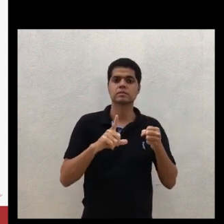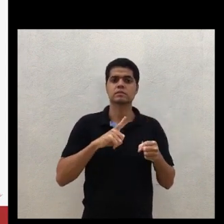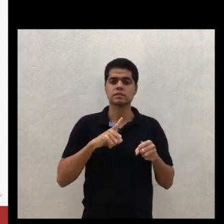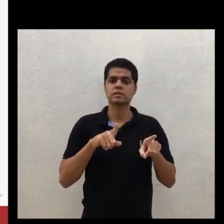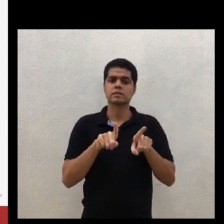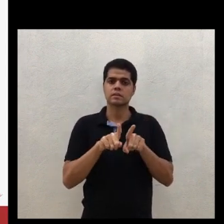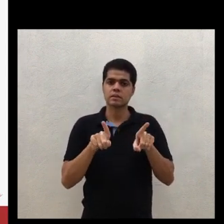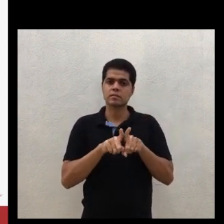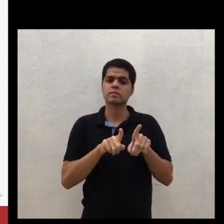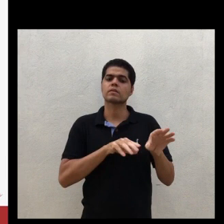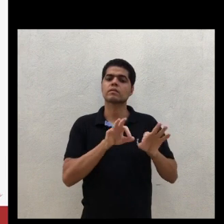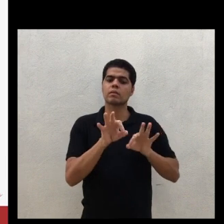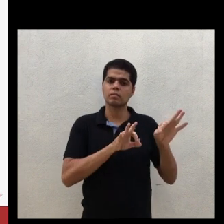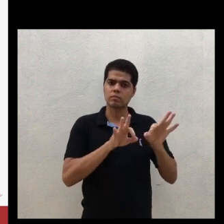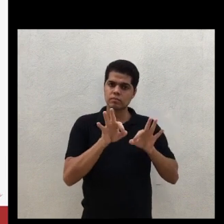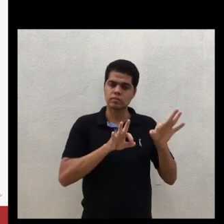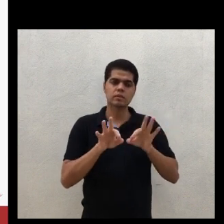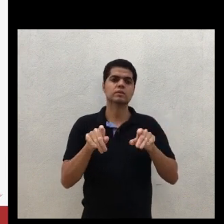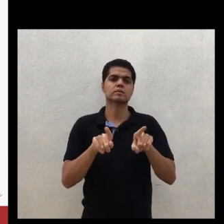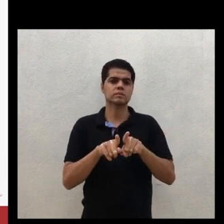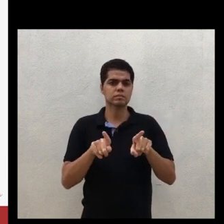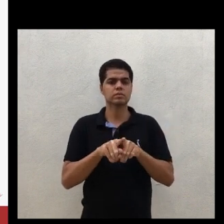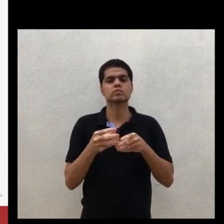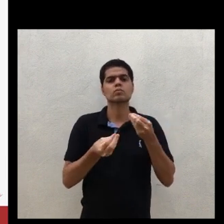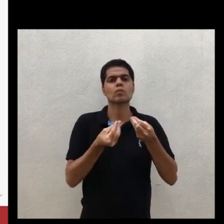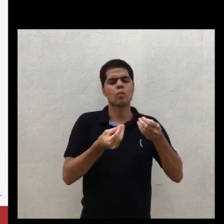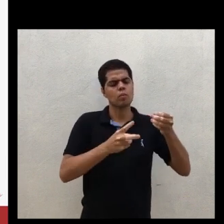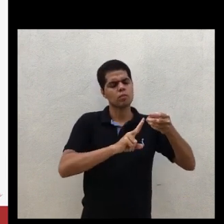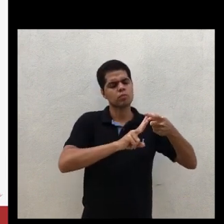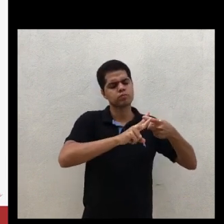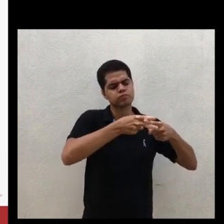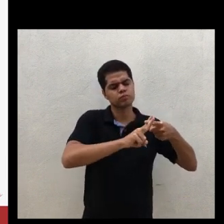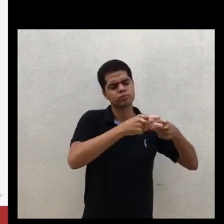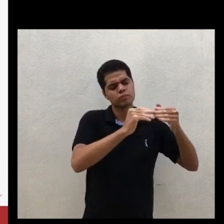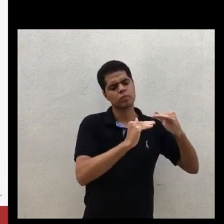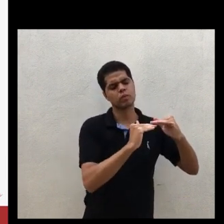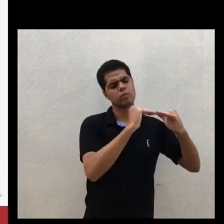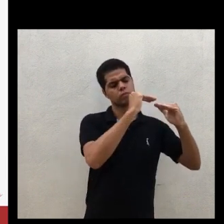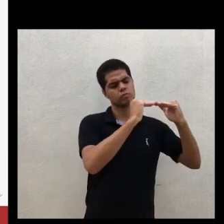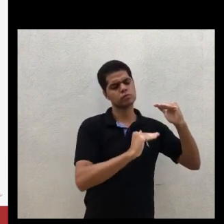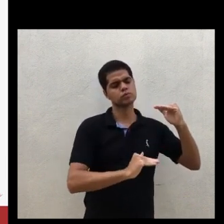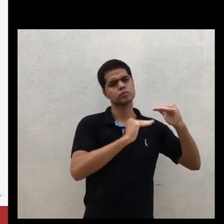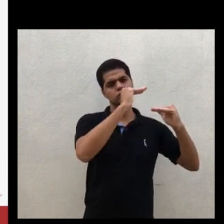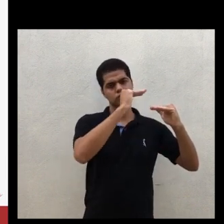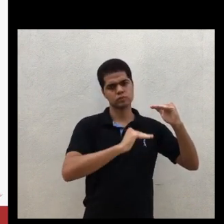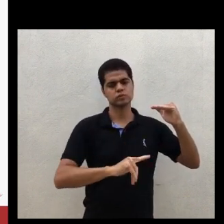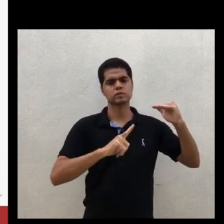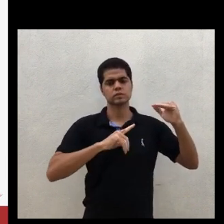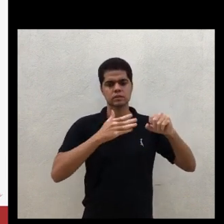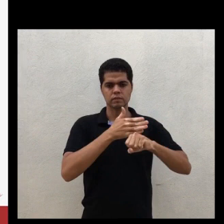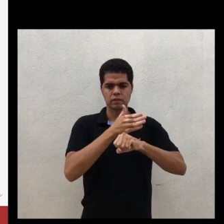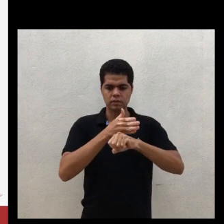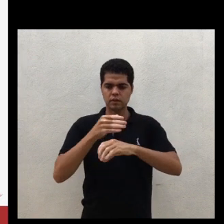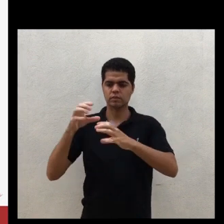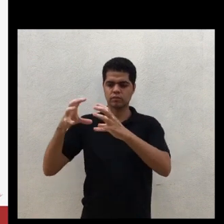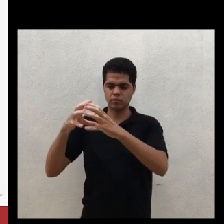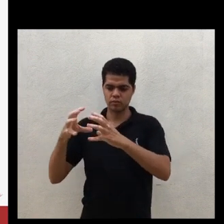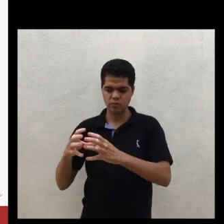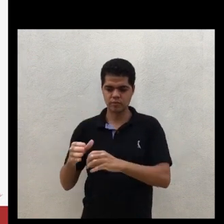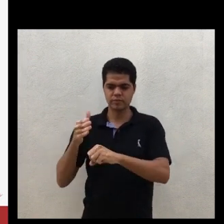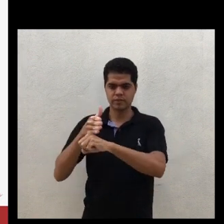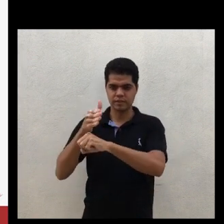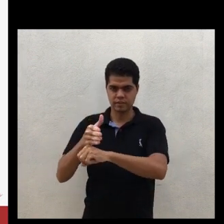ele vai calcular para mim o tanto que ele tem que mexer na válvula. Então, eu posso colocar isso dentro de um controlador. Eu tenho as variáveis de entrada,